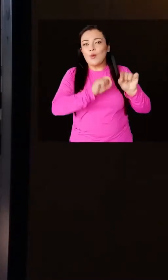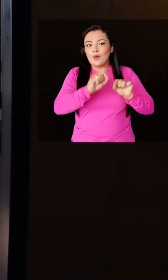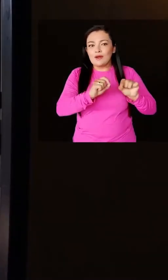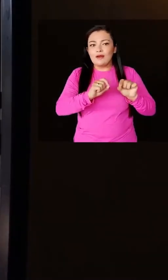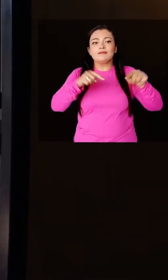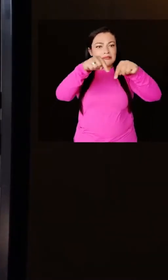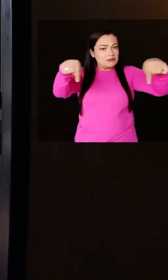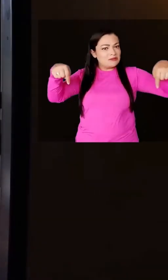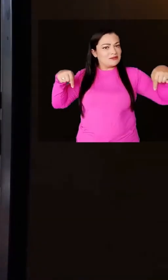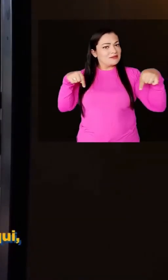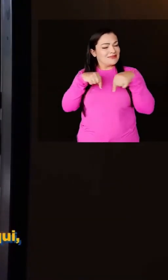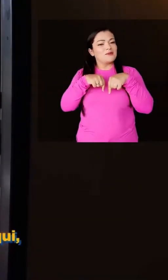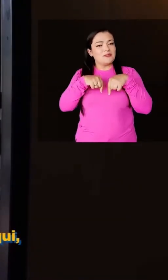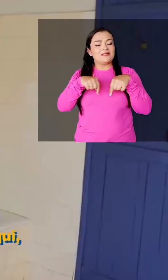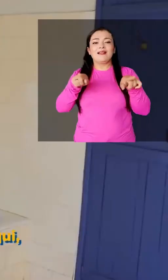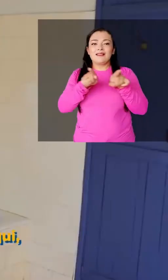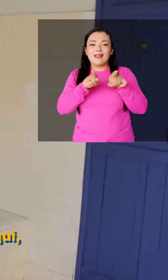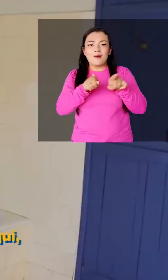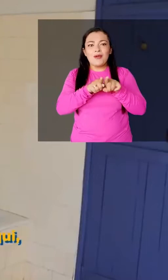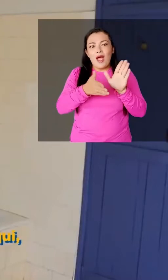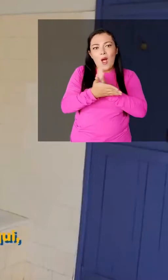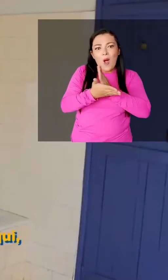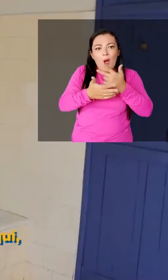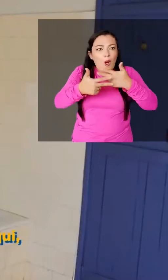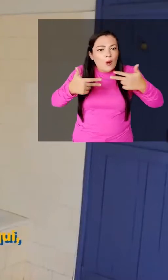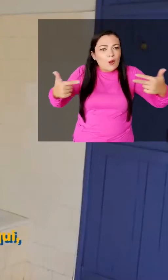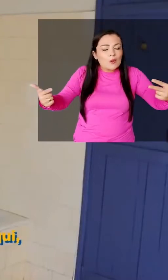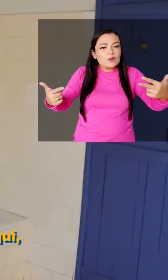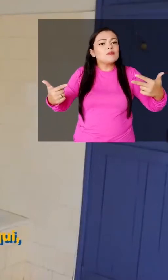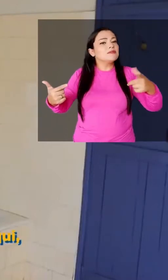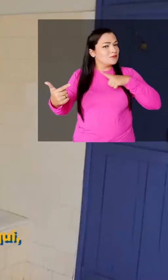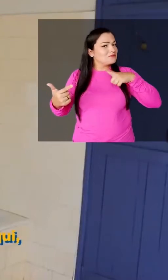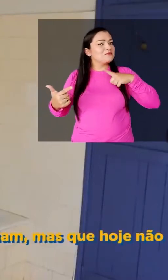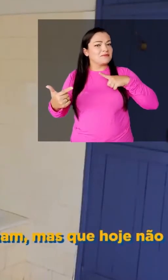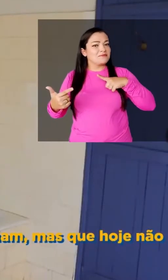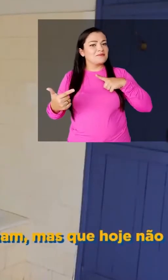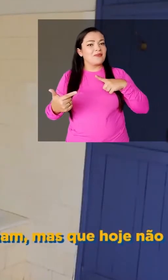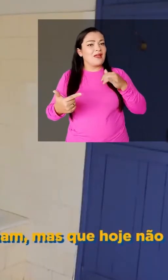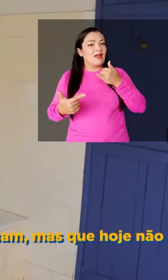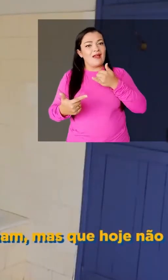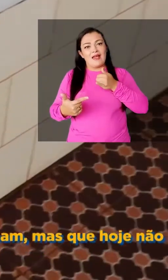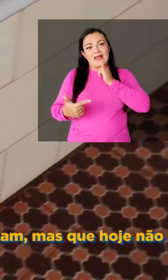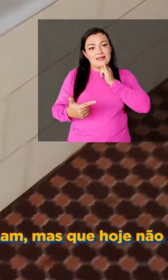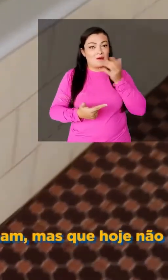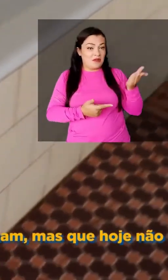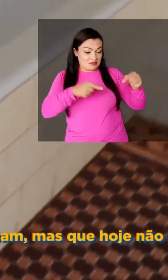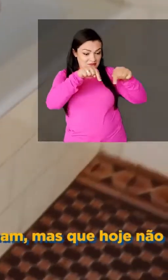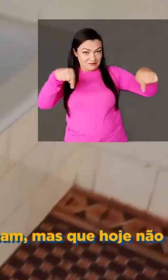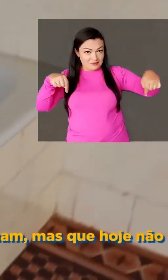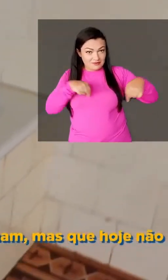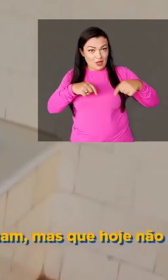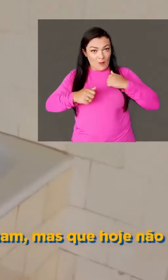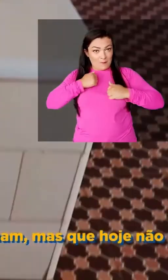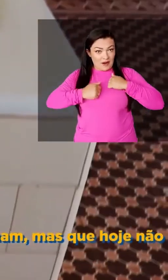Primeiro, pelo tamanho dele. Depois, pelos itens que nós verificamos aqui. Por exemplo, esta banheira,